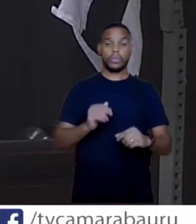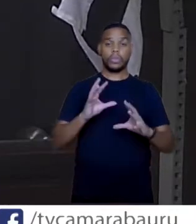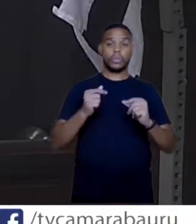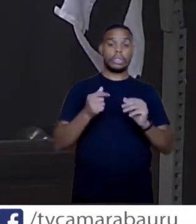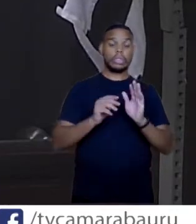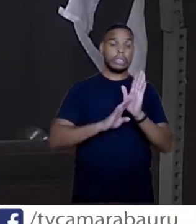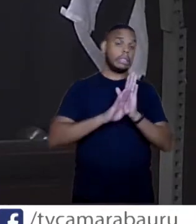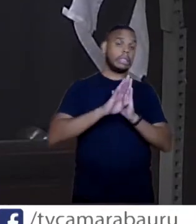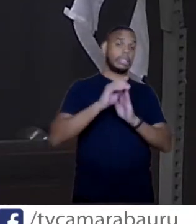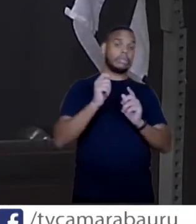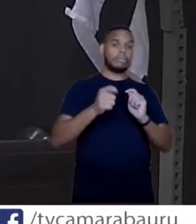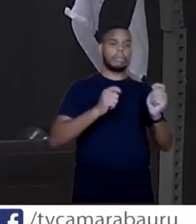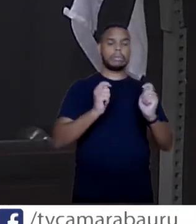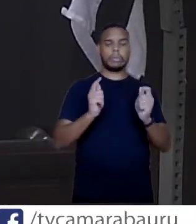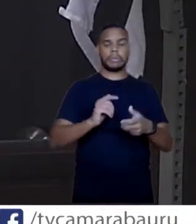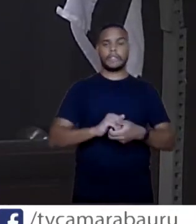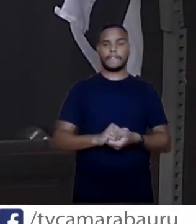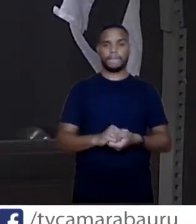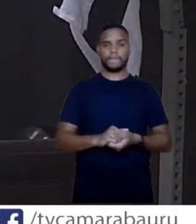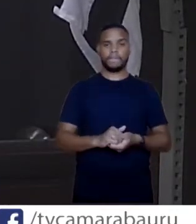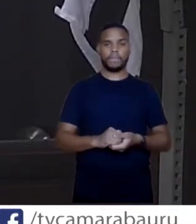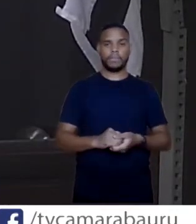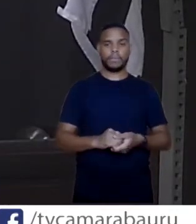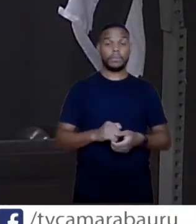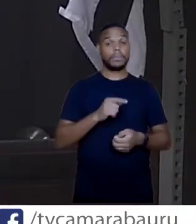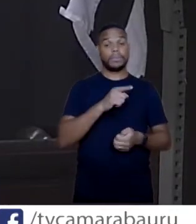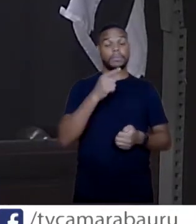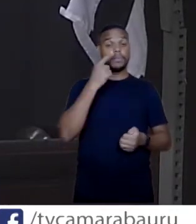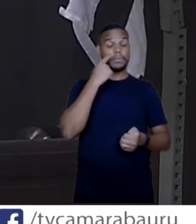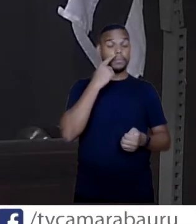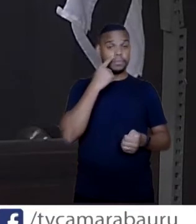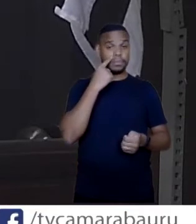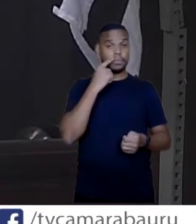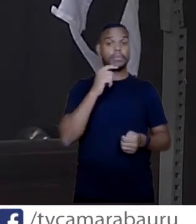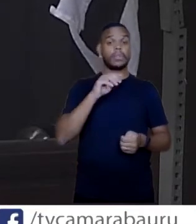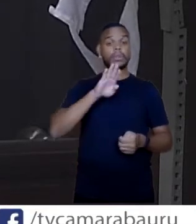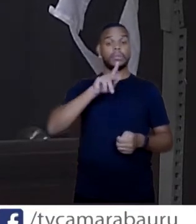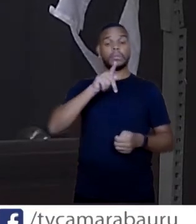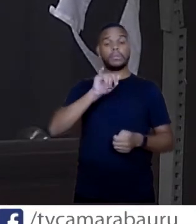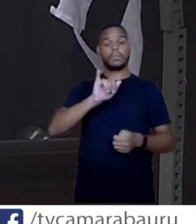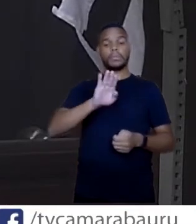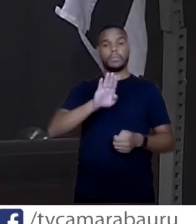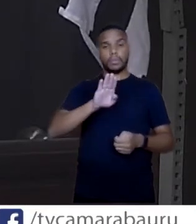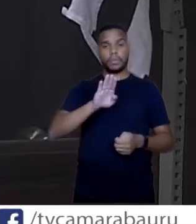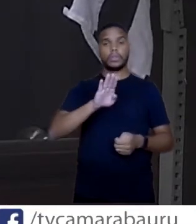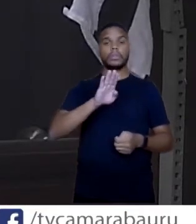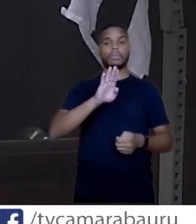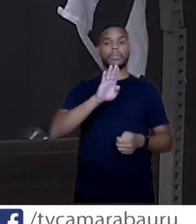observa em pib da china se caiu